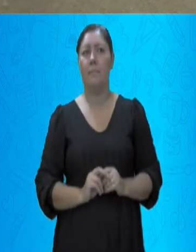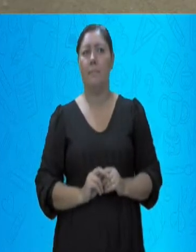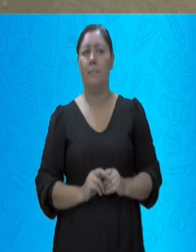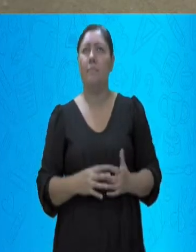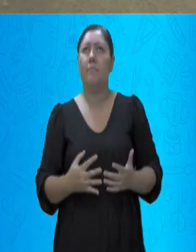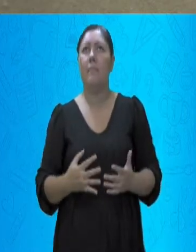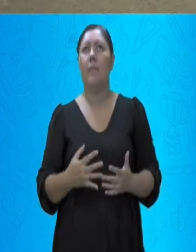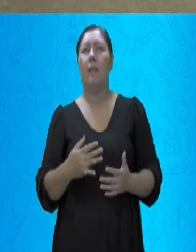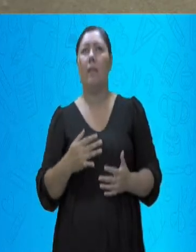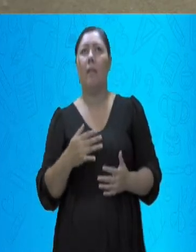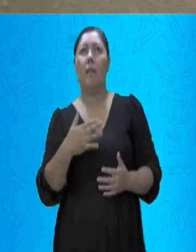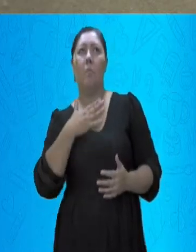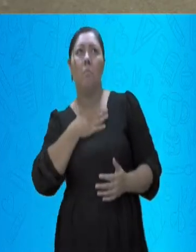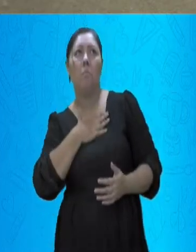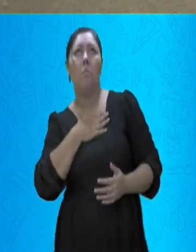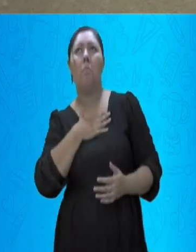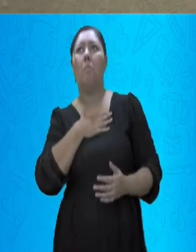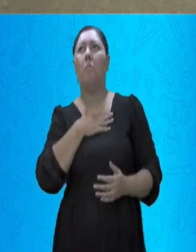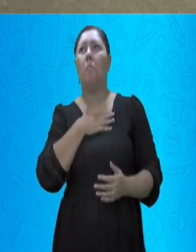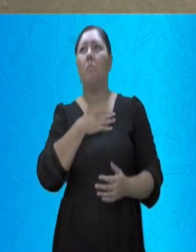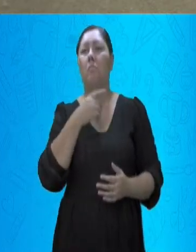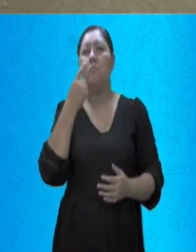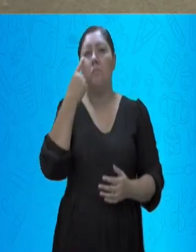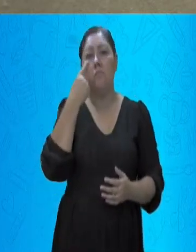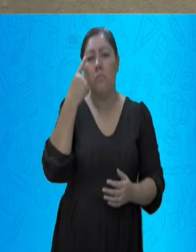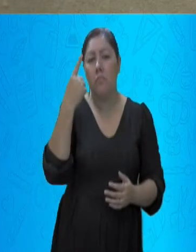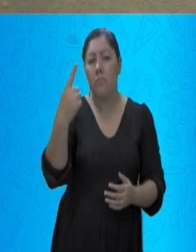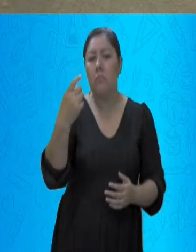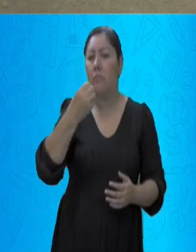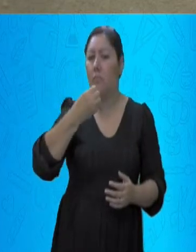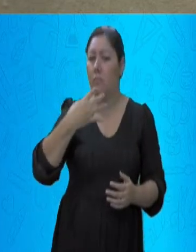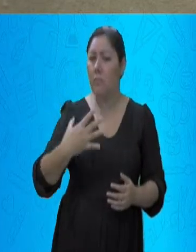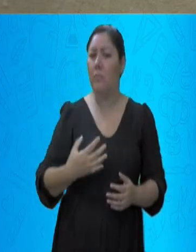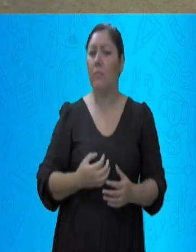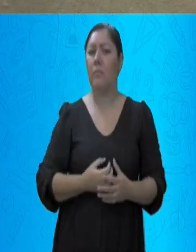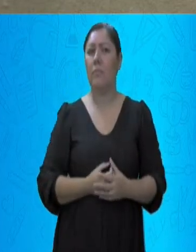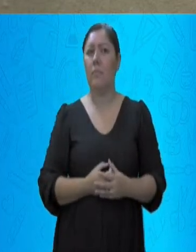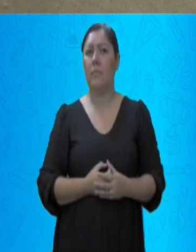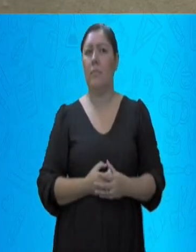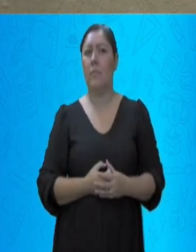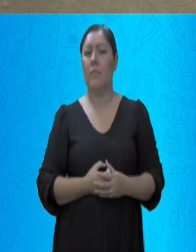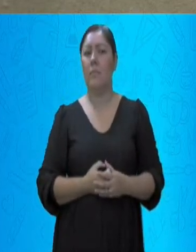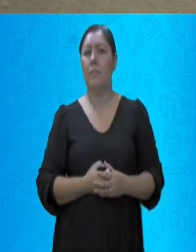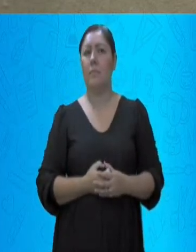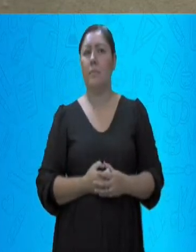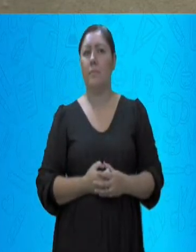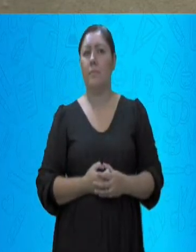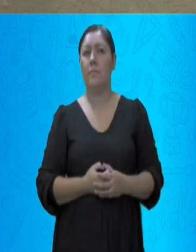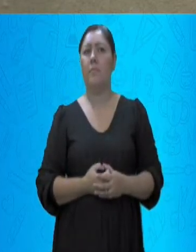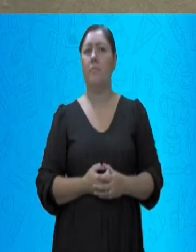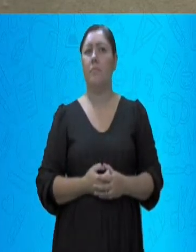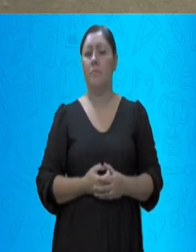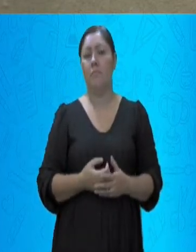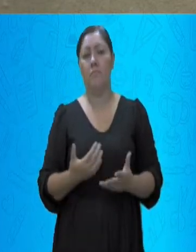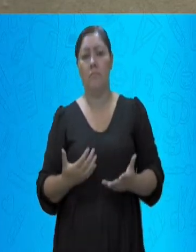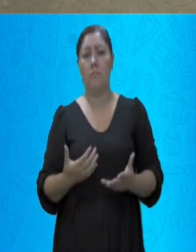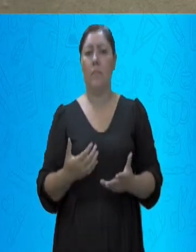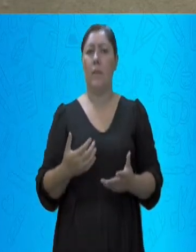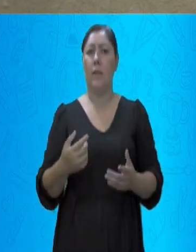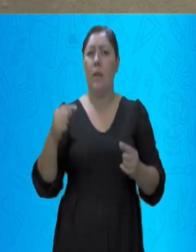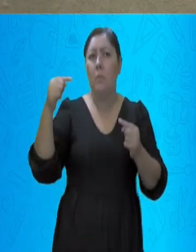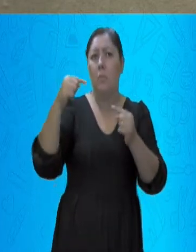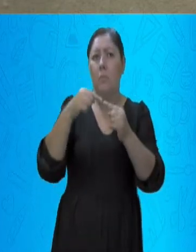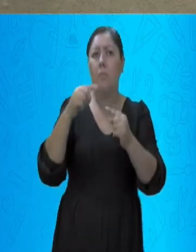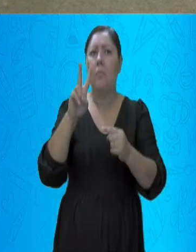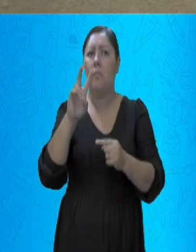Eu enxerguei bem. Então, usando o verbo ver, eu vi bem, enxerguei e vi,